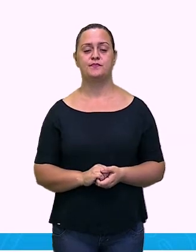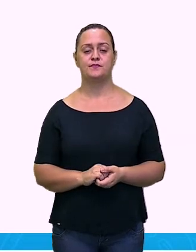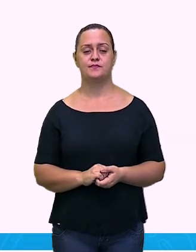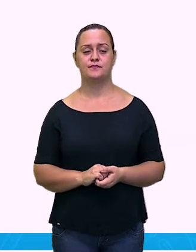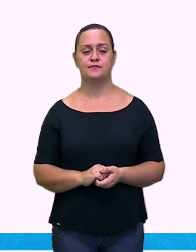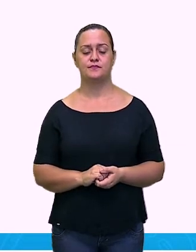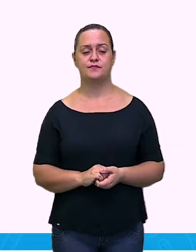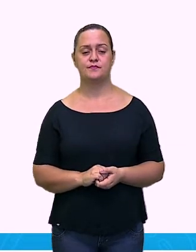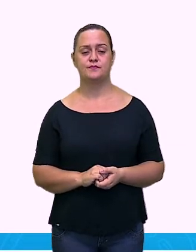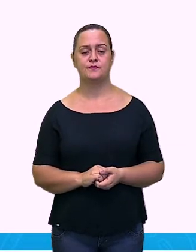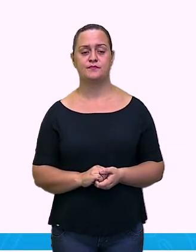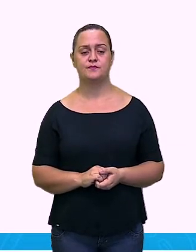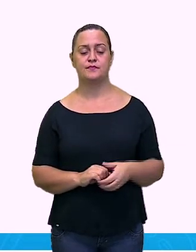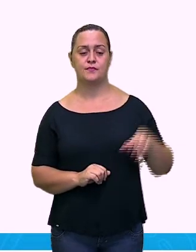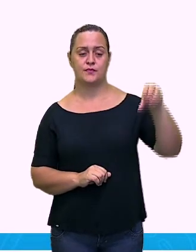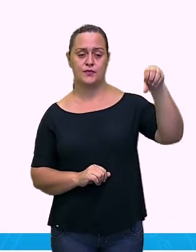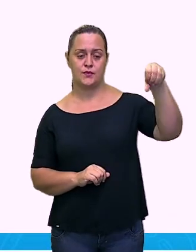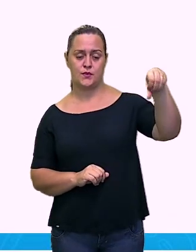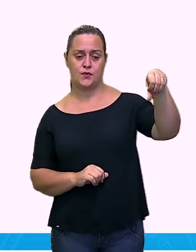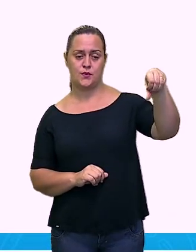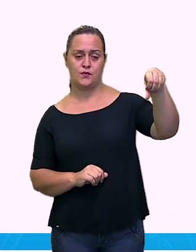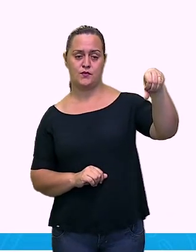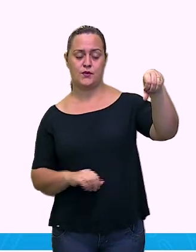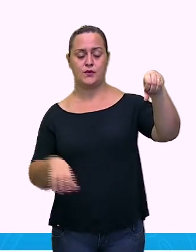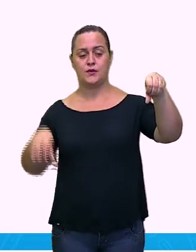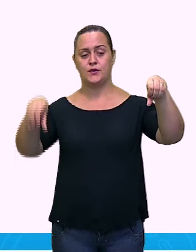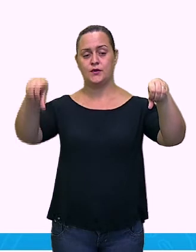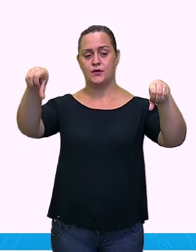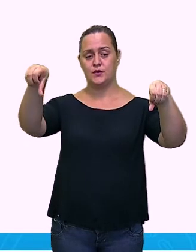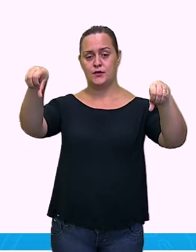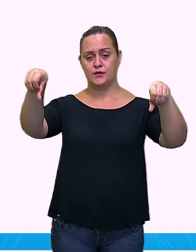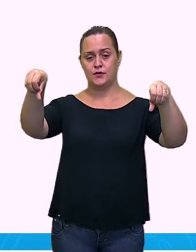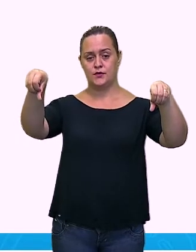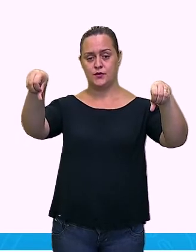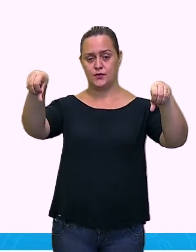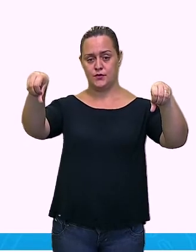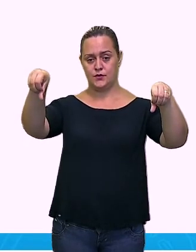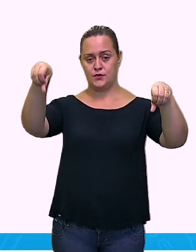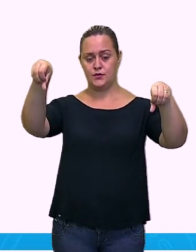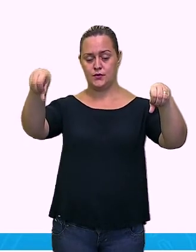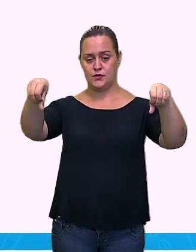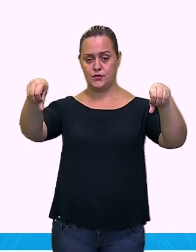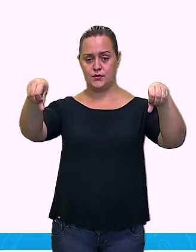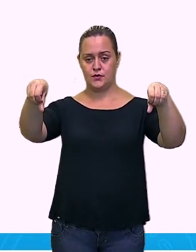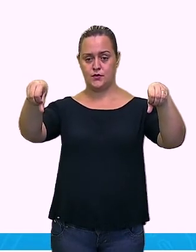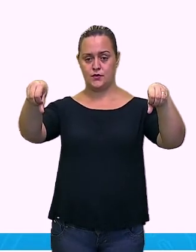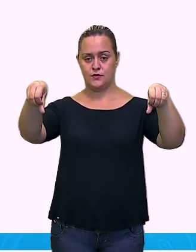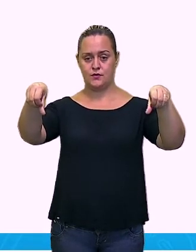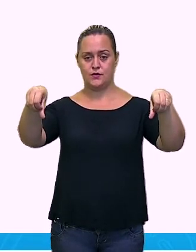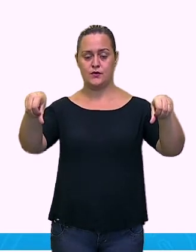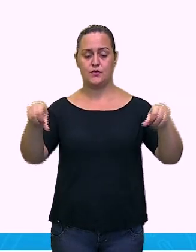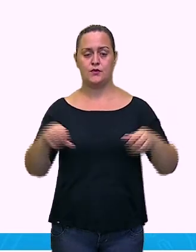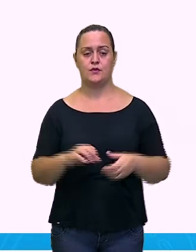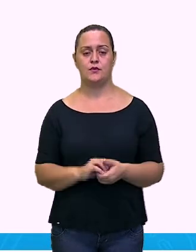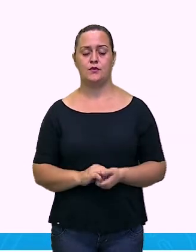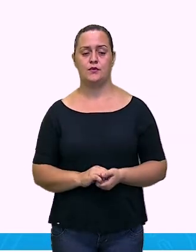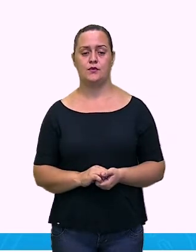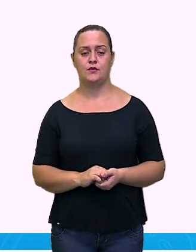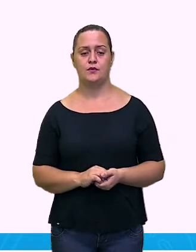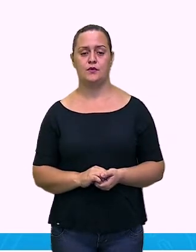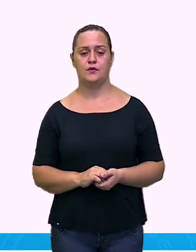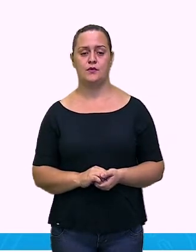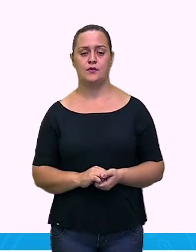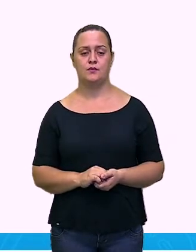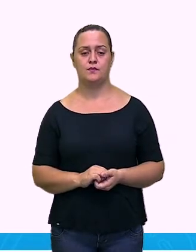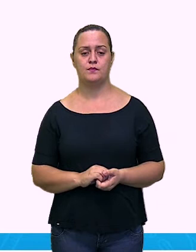esse aqui para cá vamos contar as bolinhas em e esse aqui para cá vamos contar